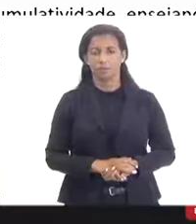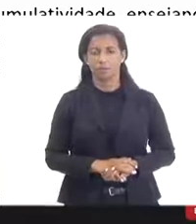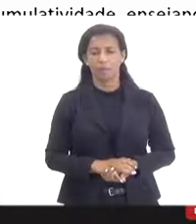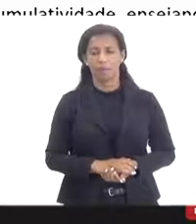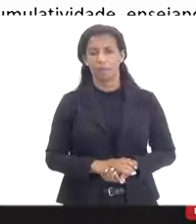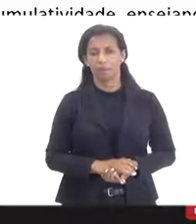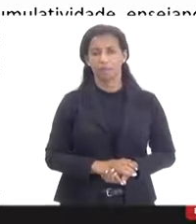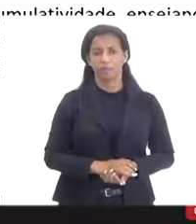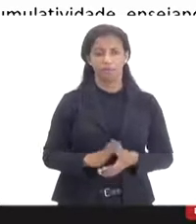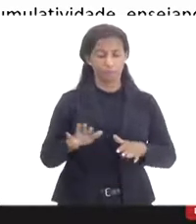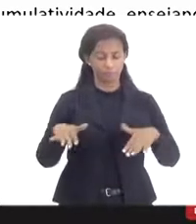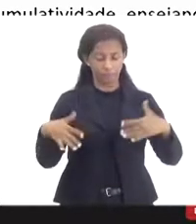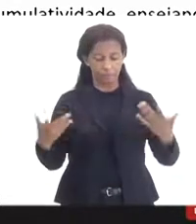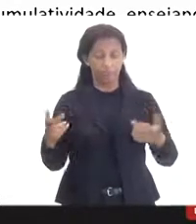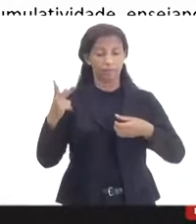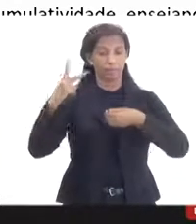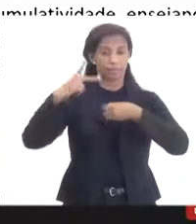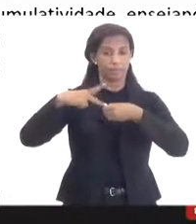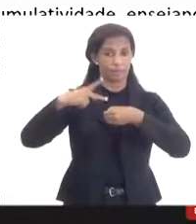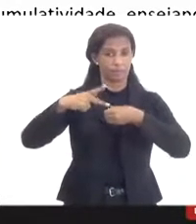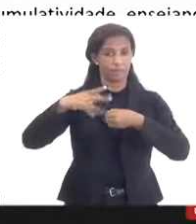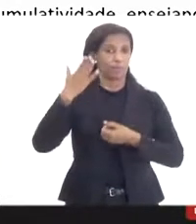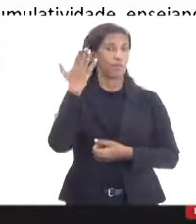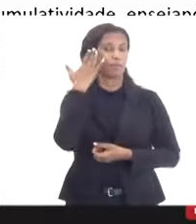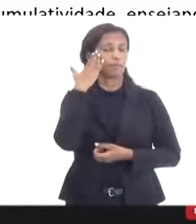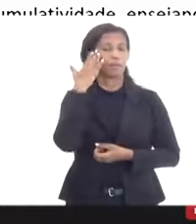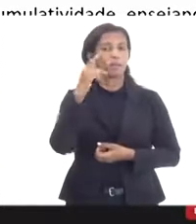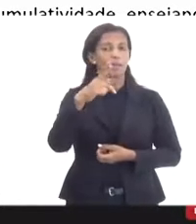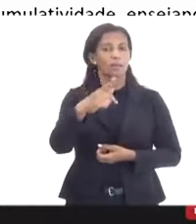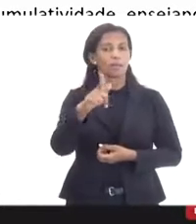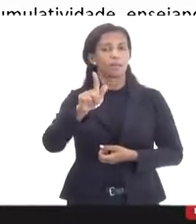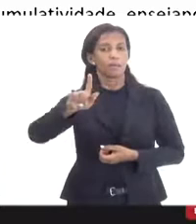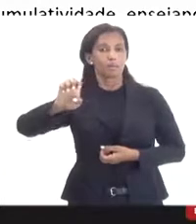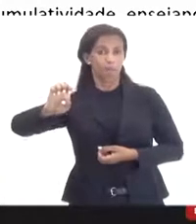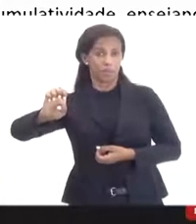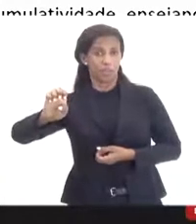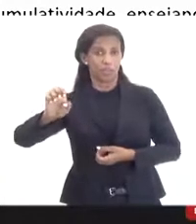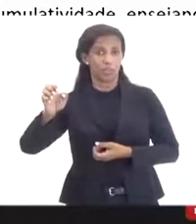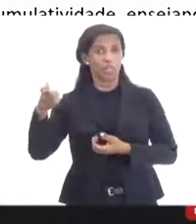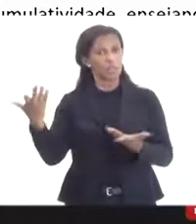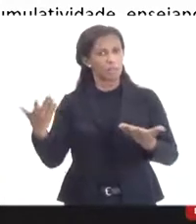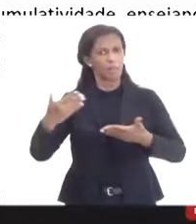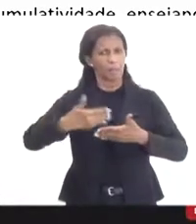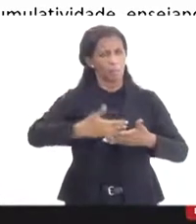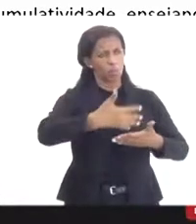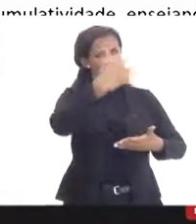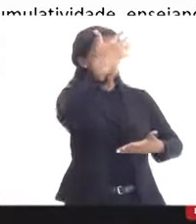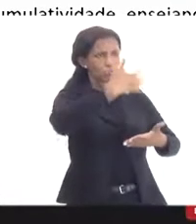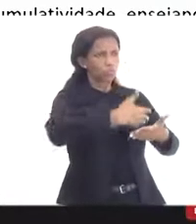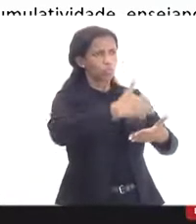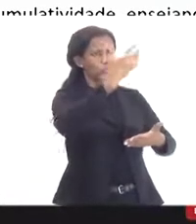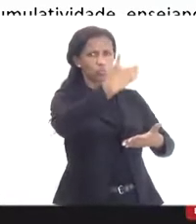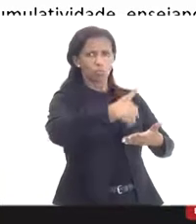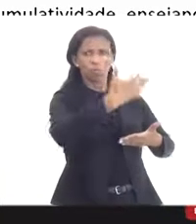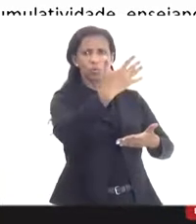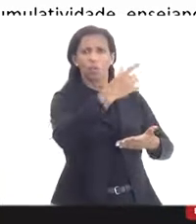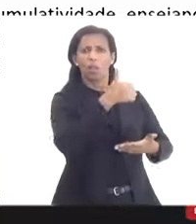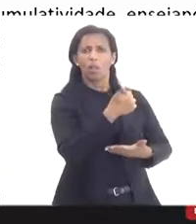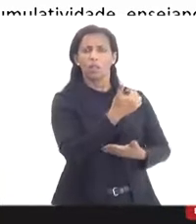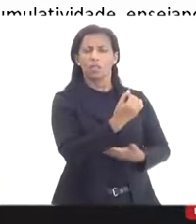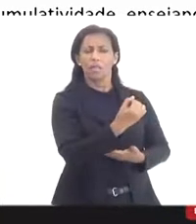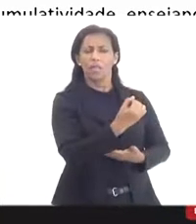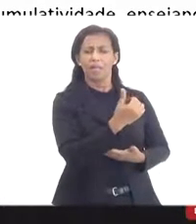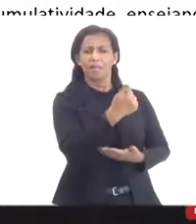Então, assim, a Petrobras entende, a PGE trouxe até na apresentação dela um acordo, da